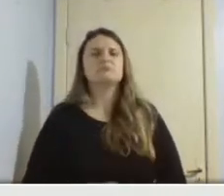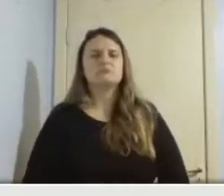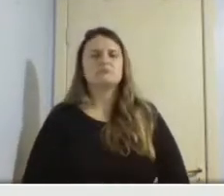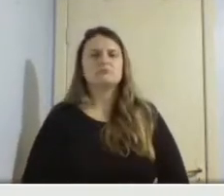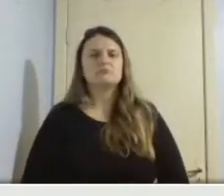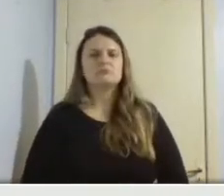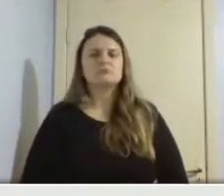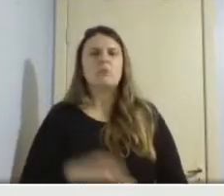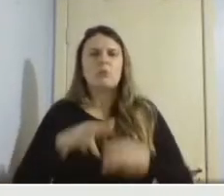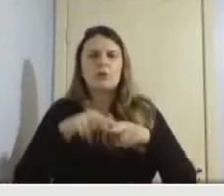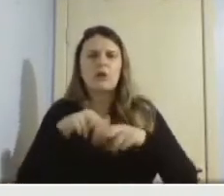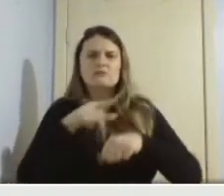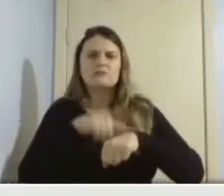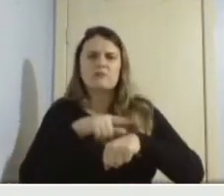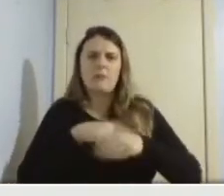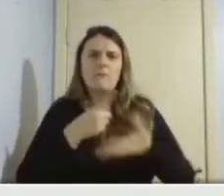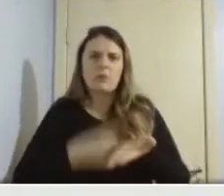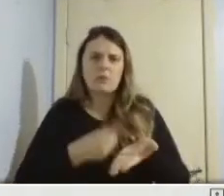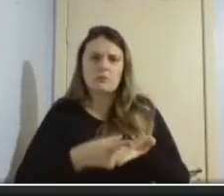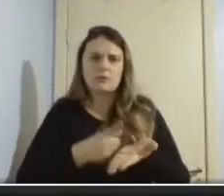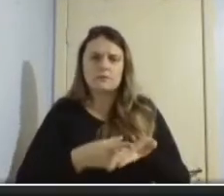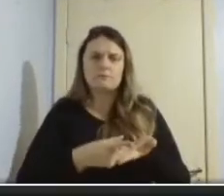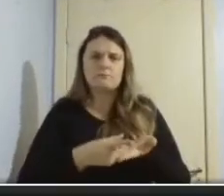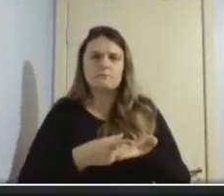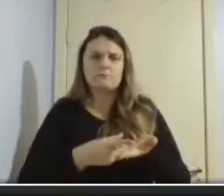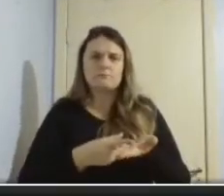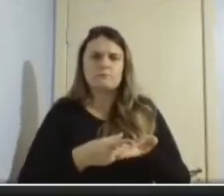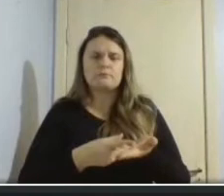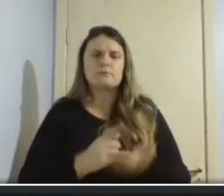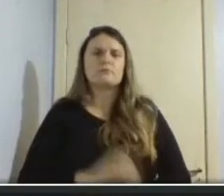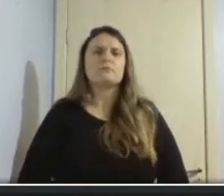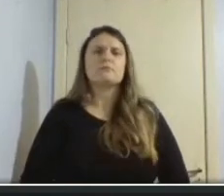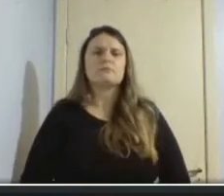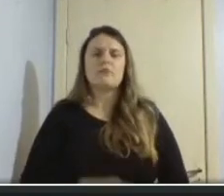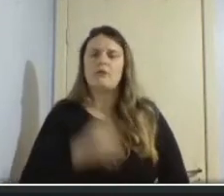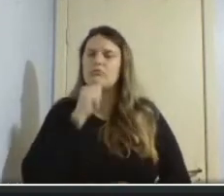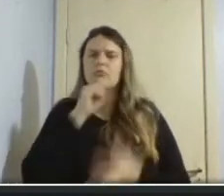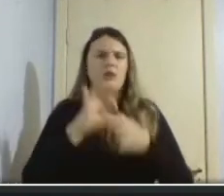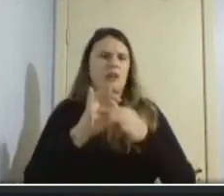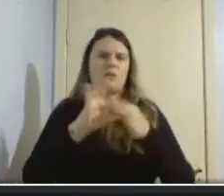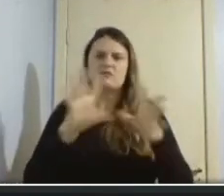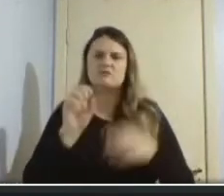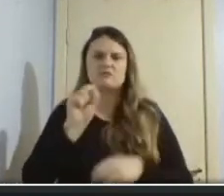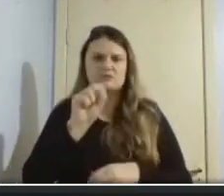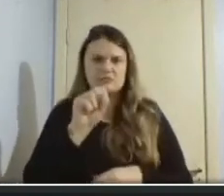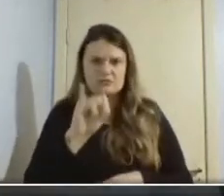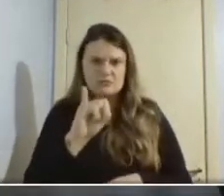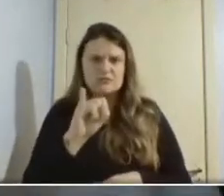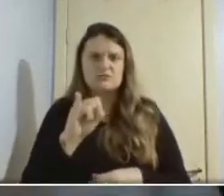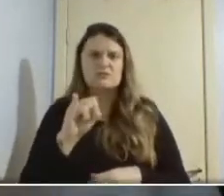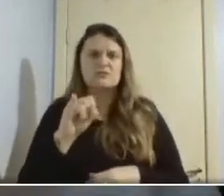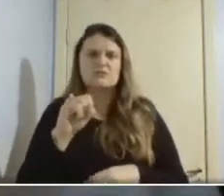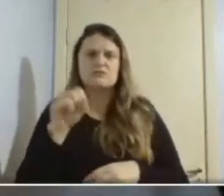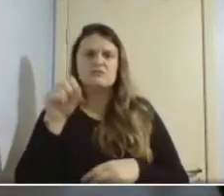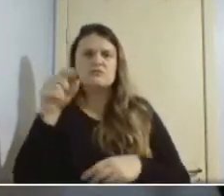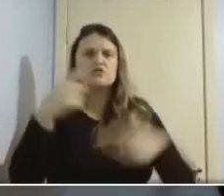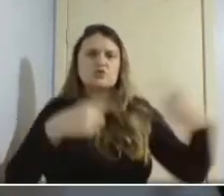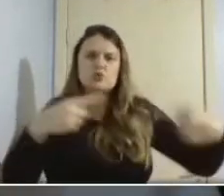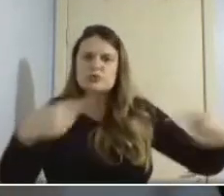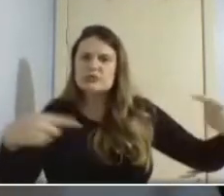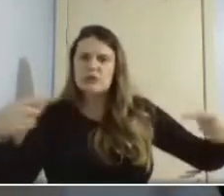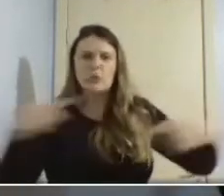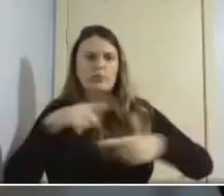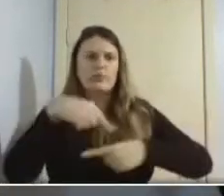acordado. Aí me coloco à disposição para as análises posteriores, né, em relação a essa possível retificação